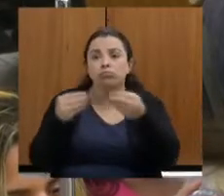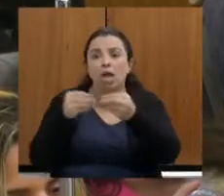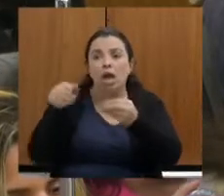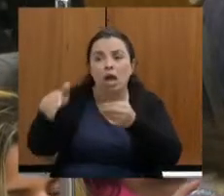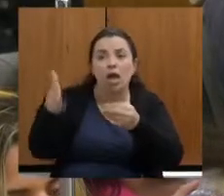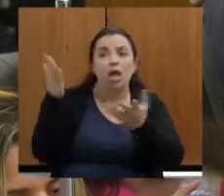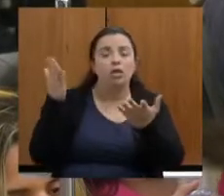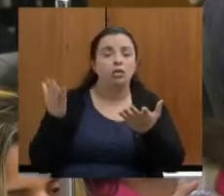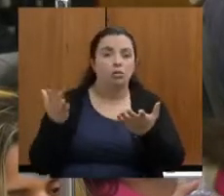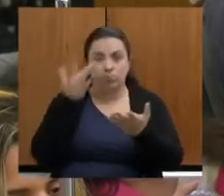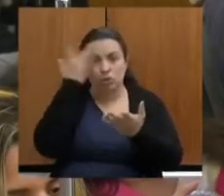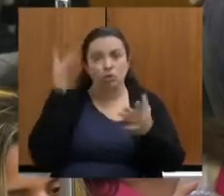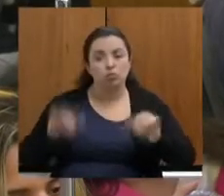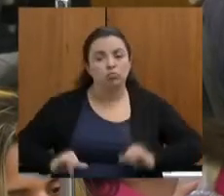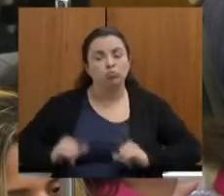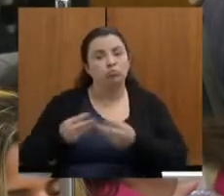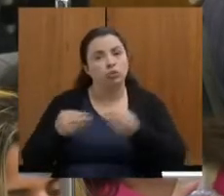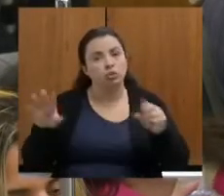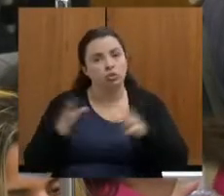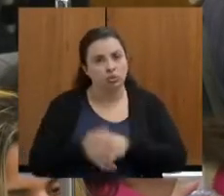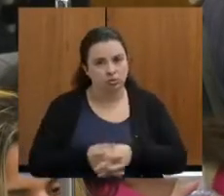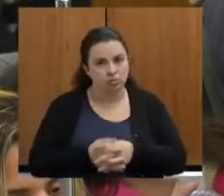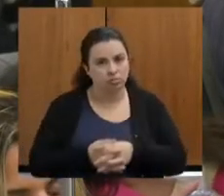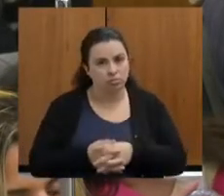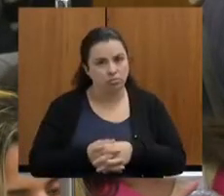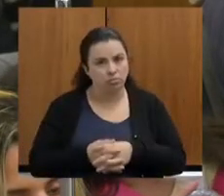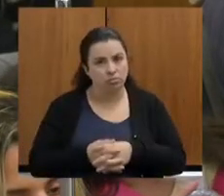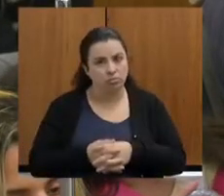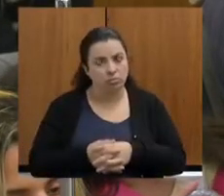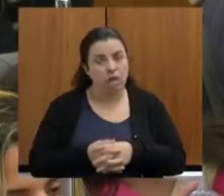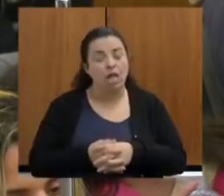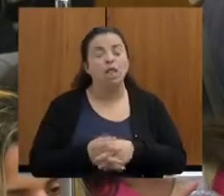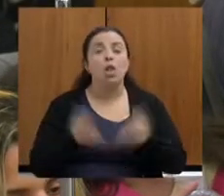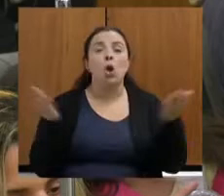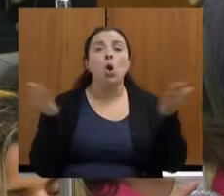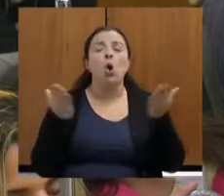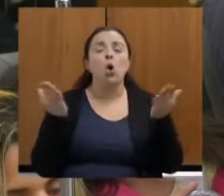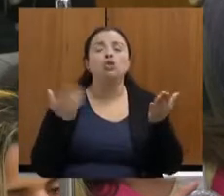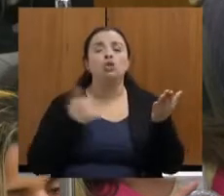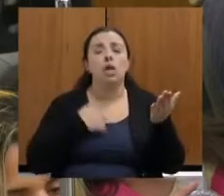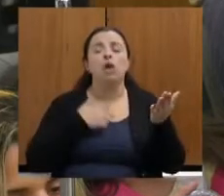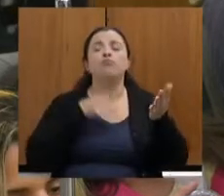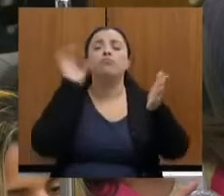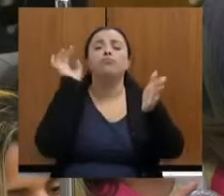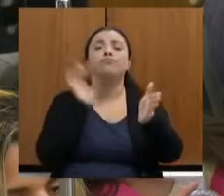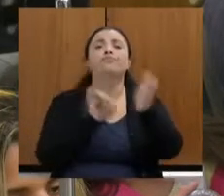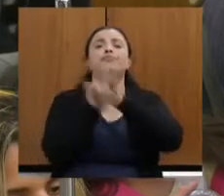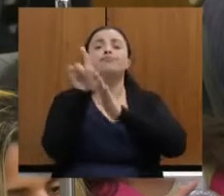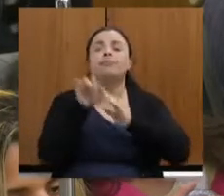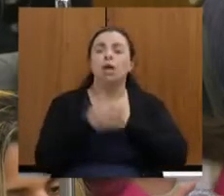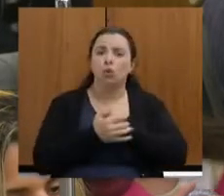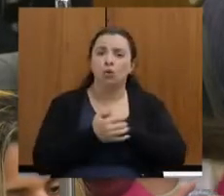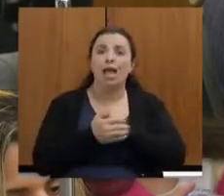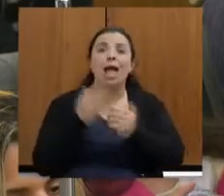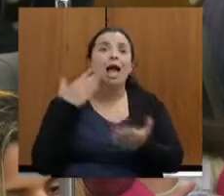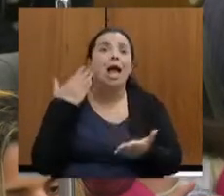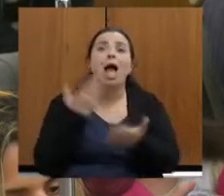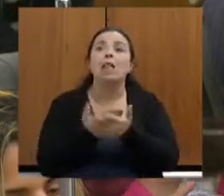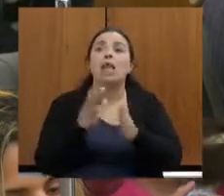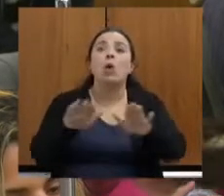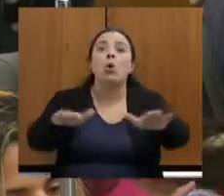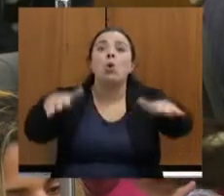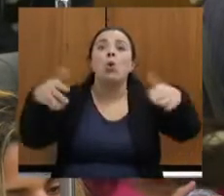sinceramente eu deixo aqui hoje uma pergunta Até Quando